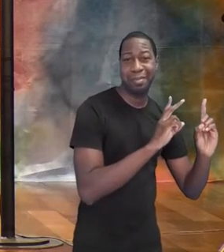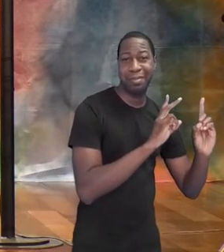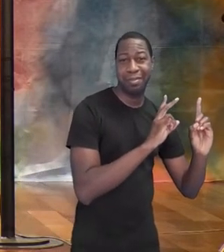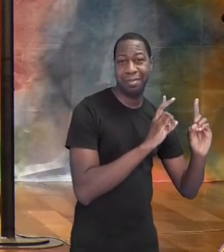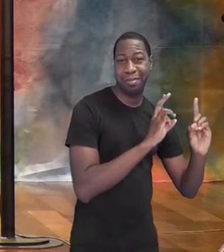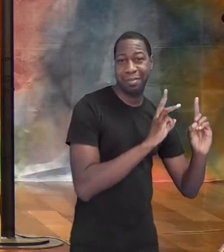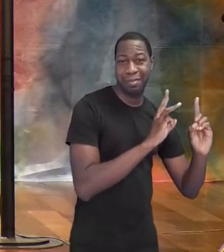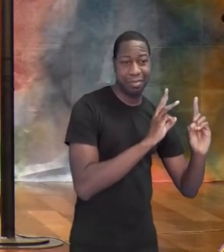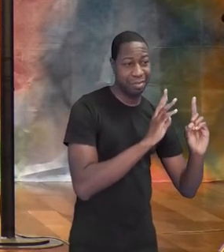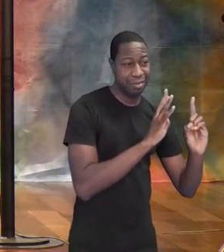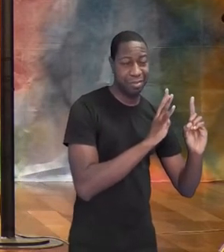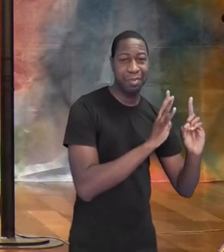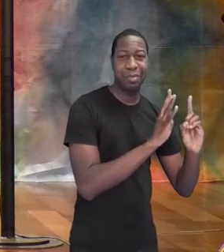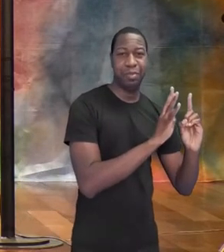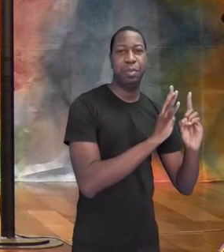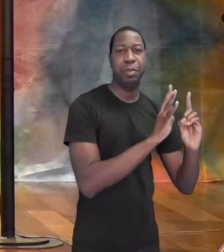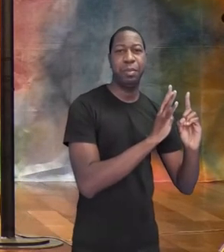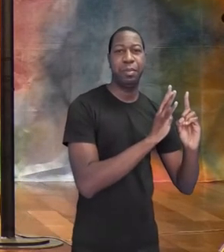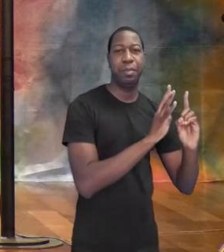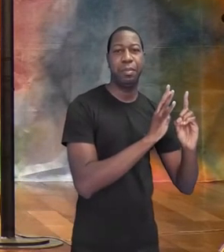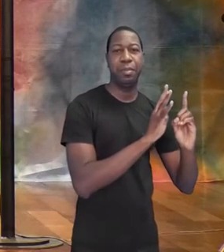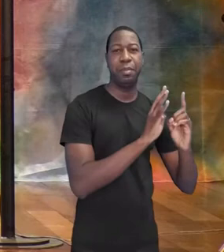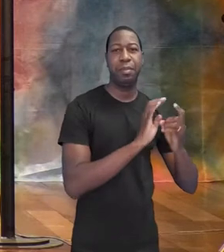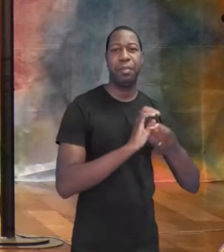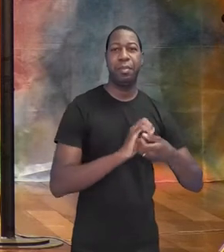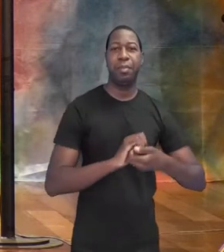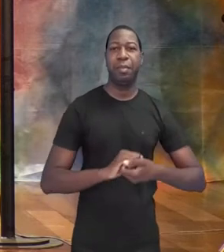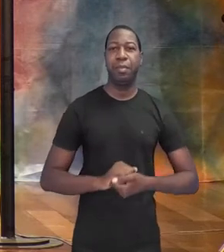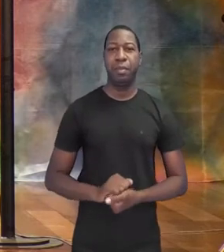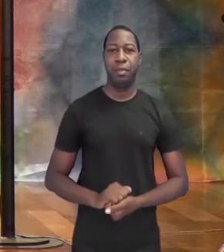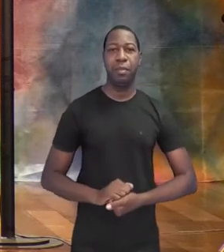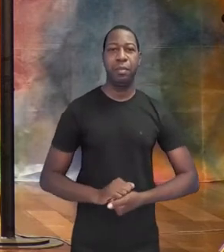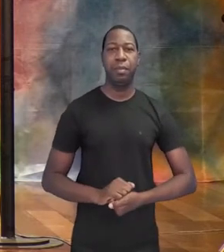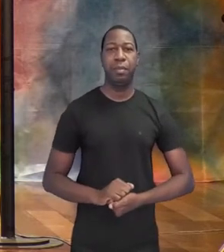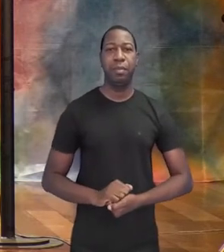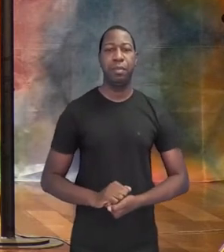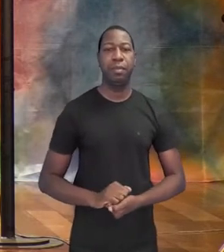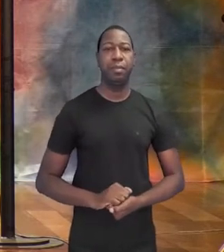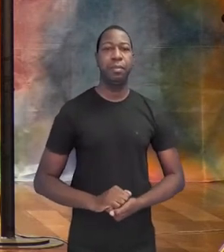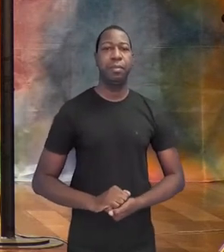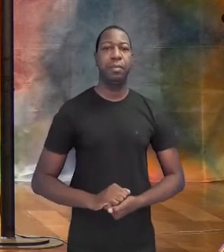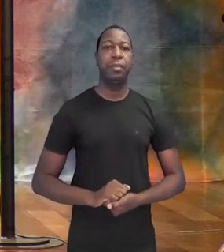disso, os homens se aproximaram.